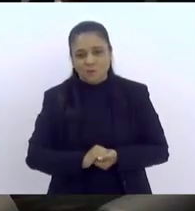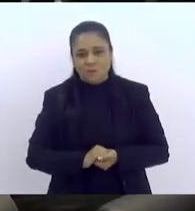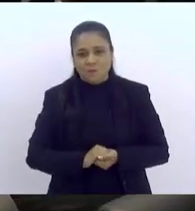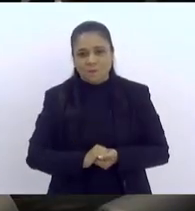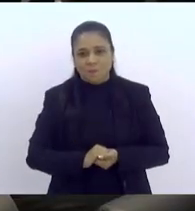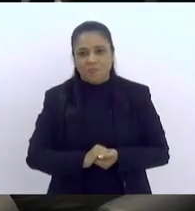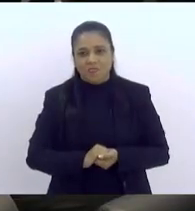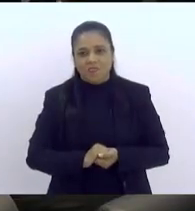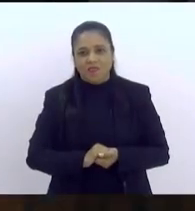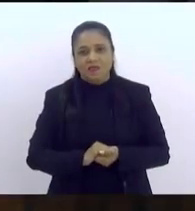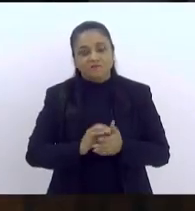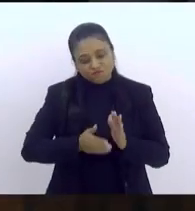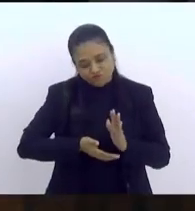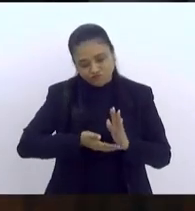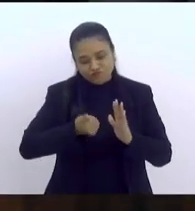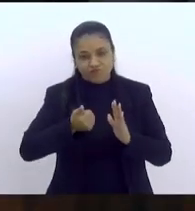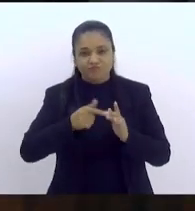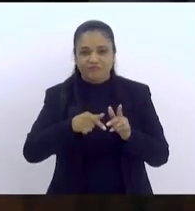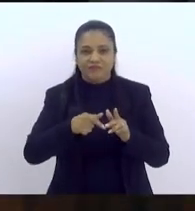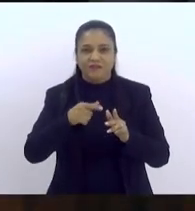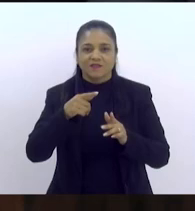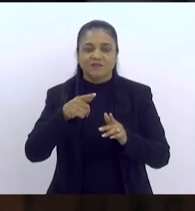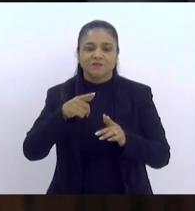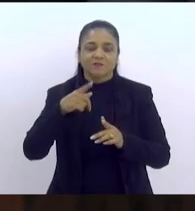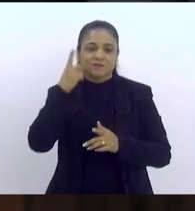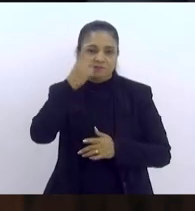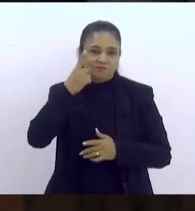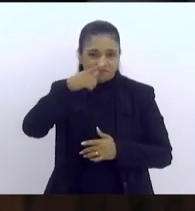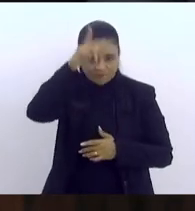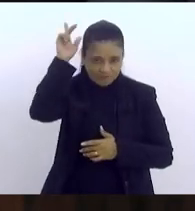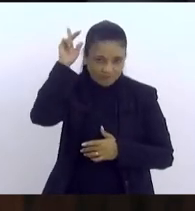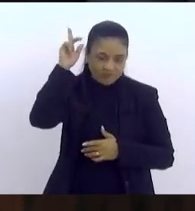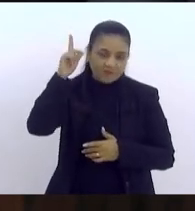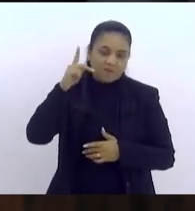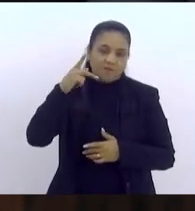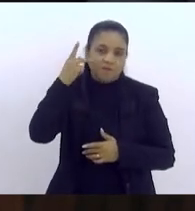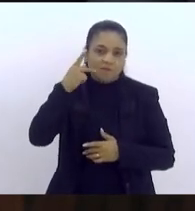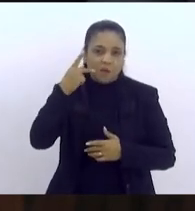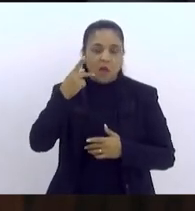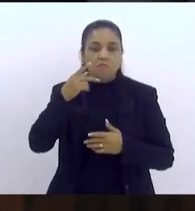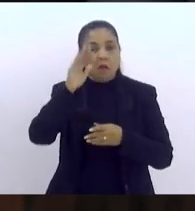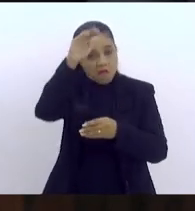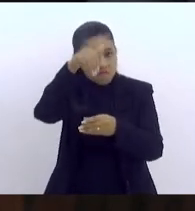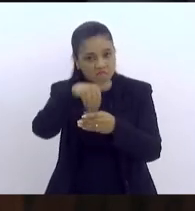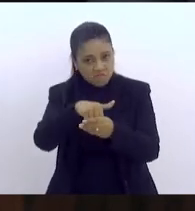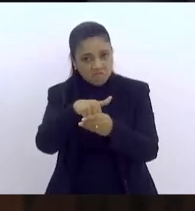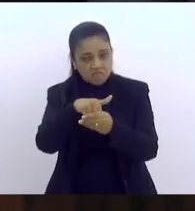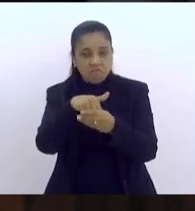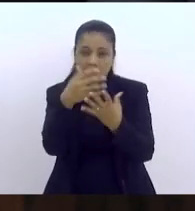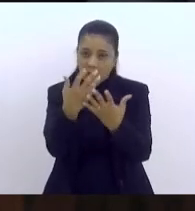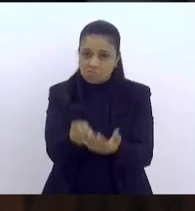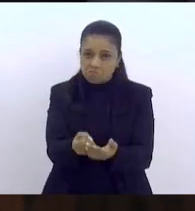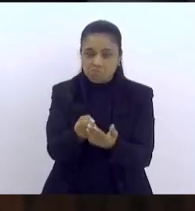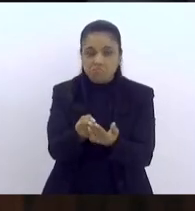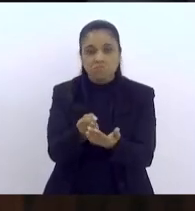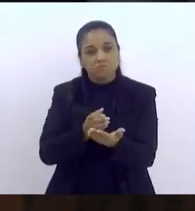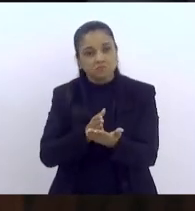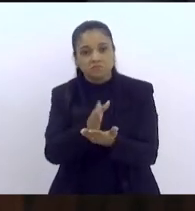Com a retirada da emenda do deputado Luiz Paulo, em votação, o senhor está aprovo, permanece como